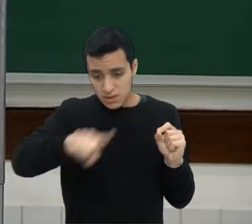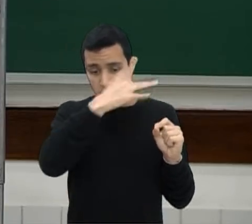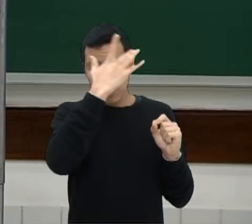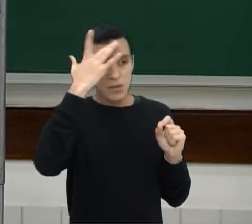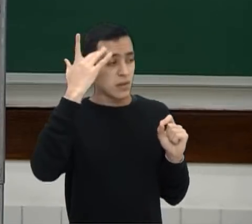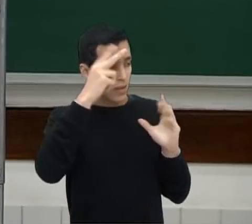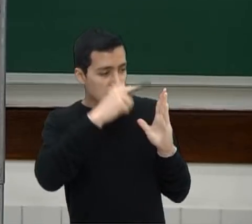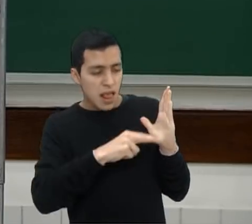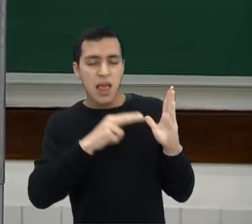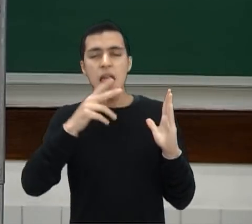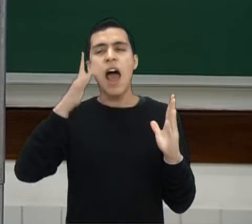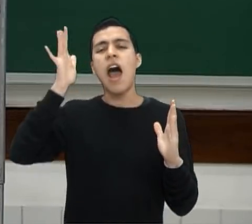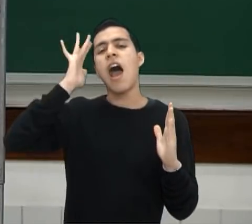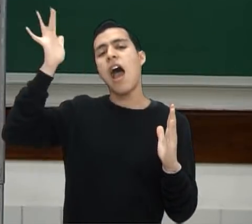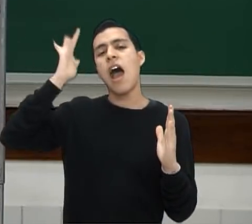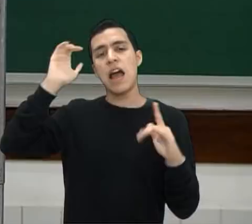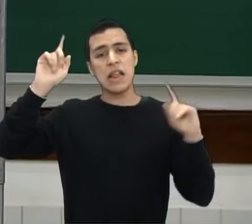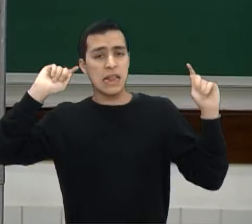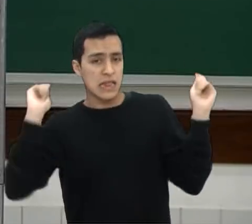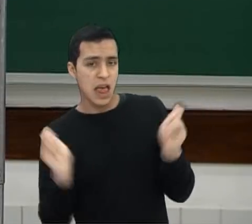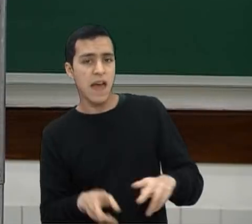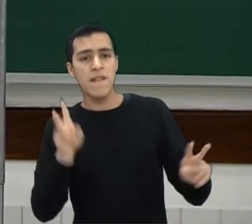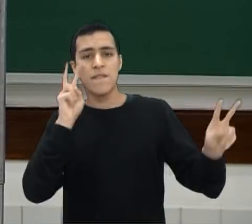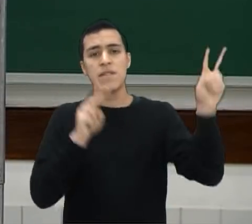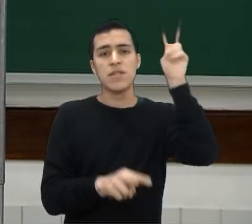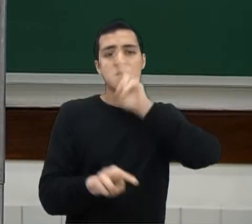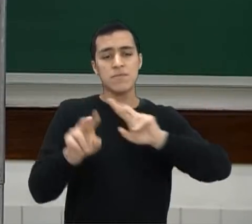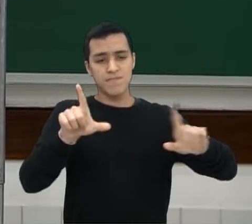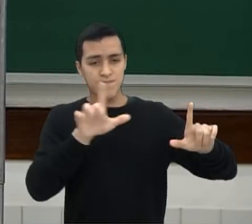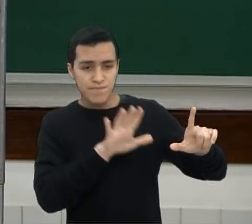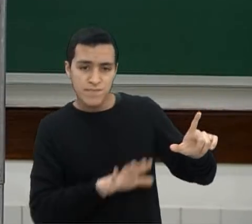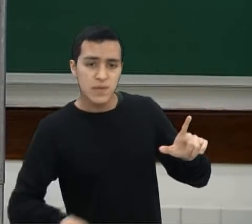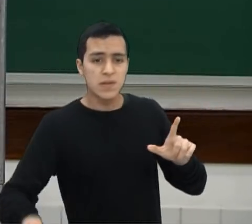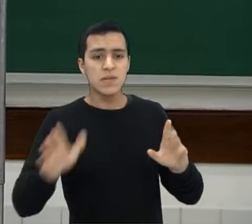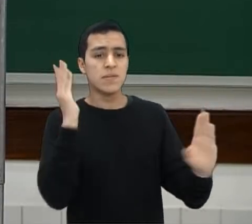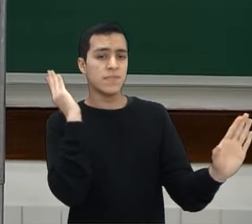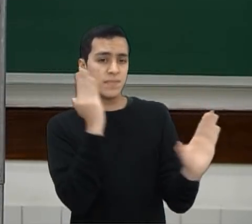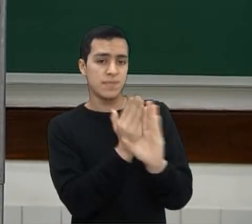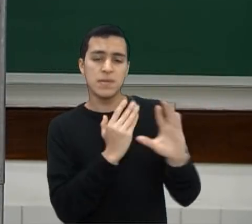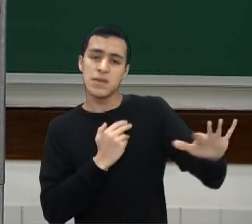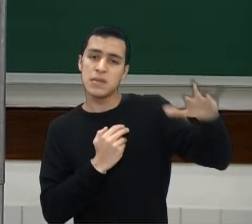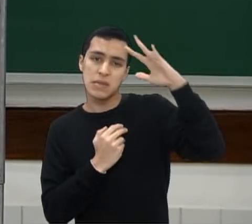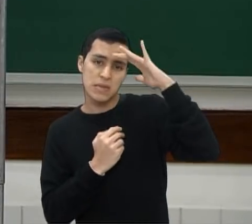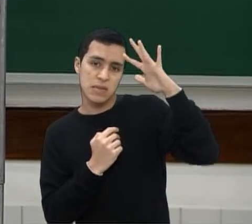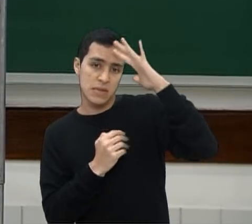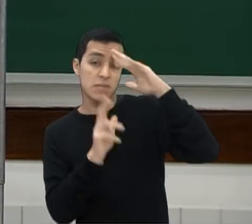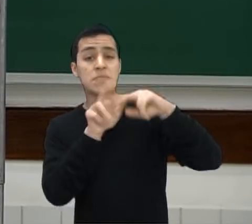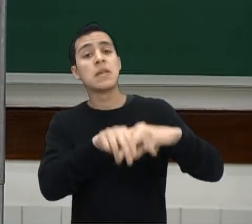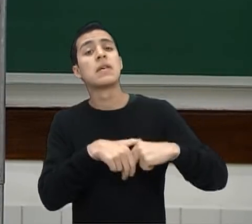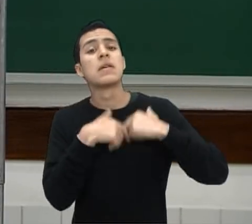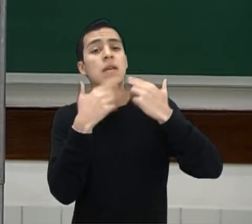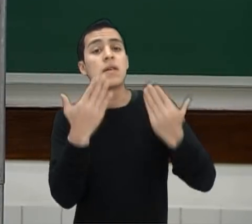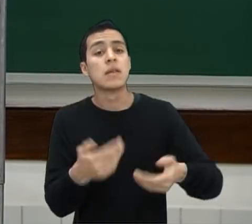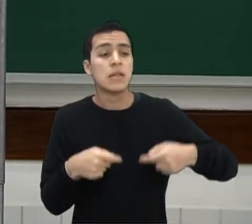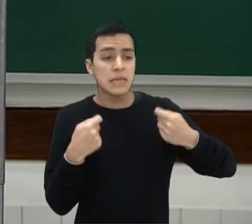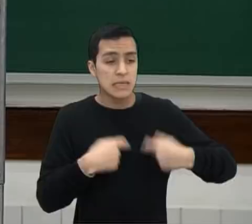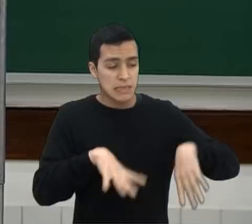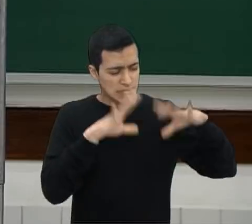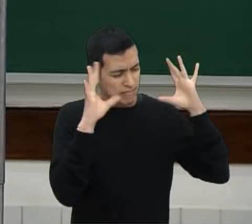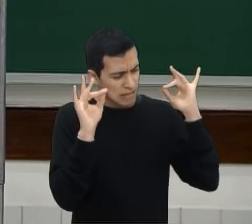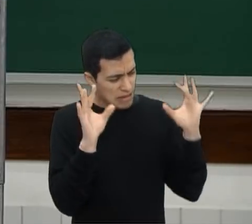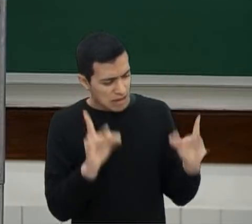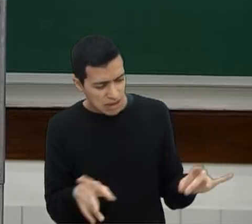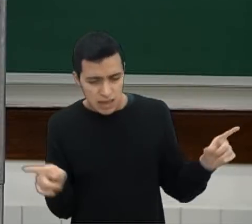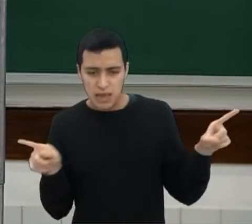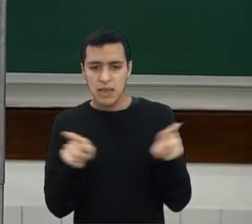crie um campo de imaginação e ele consegue visualizar a cena por meio da imaginação. Né? Por isso a importância de descrever tantos